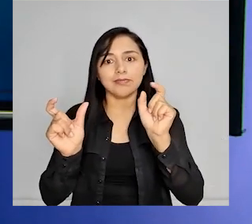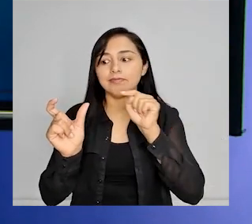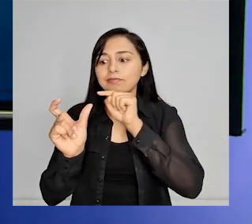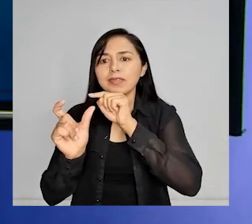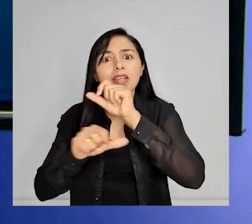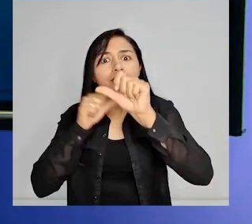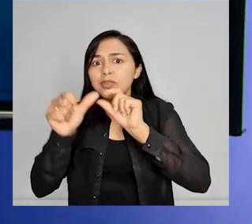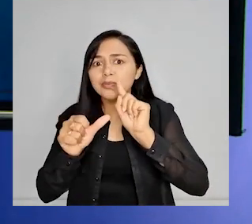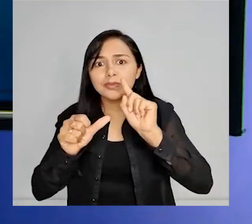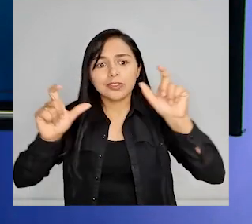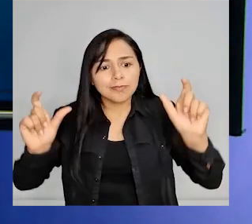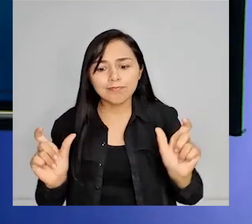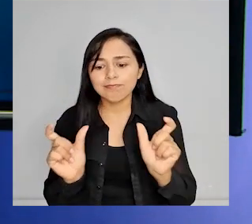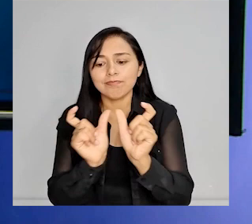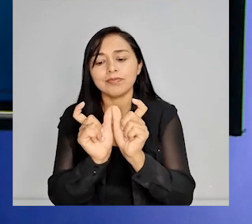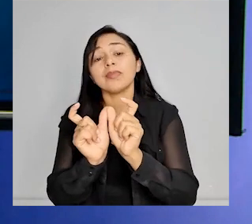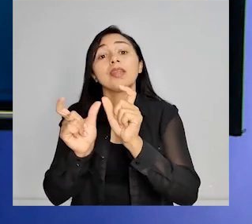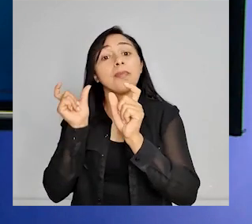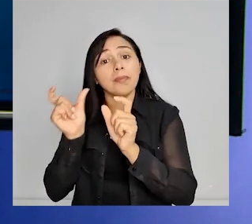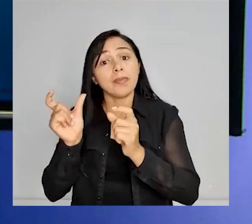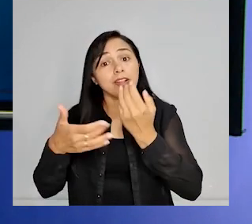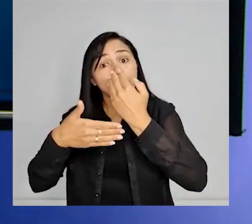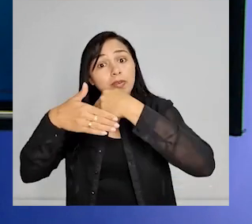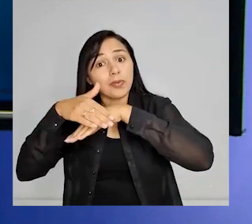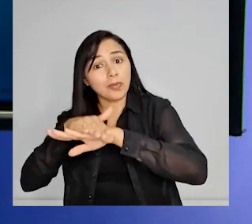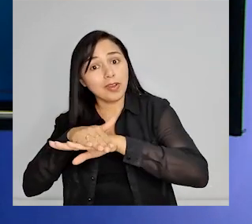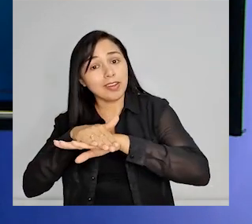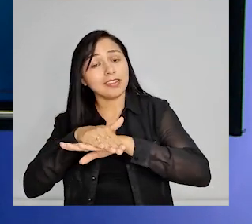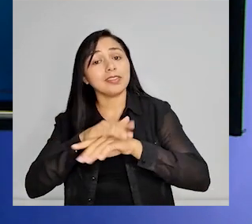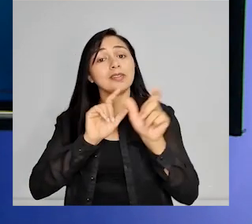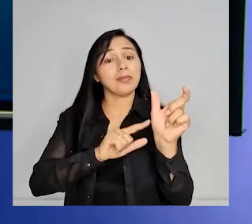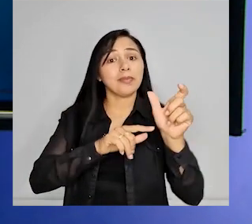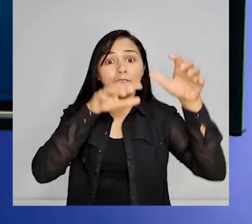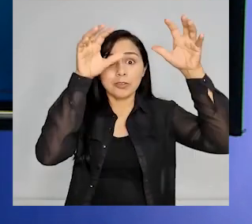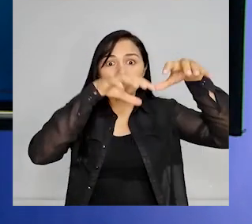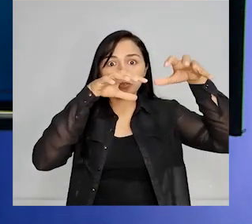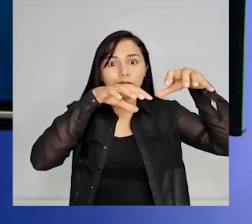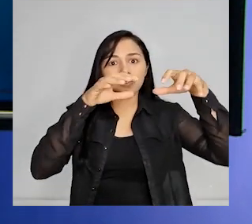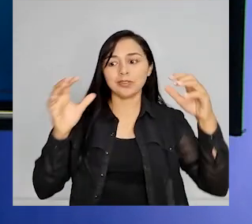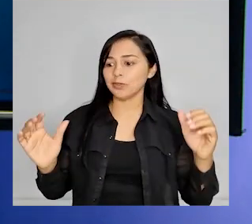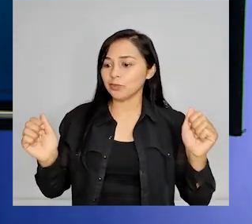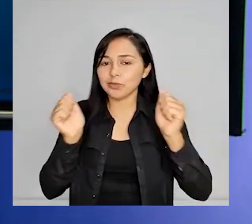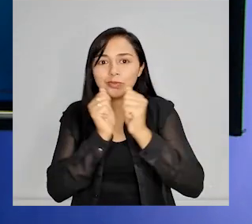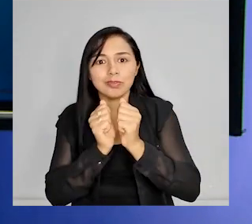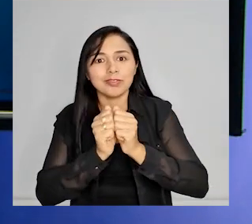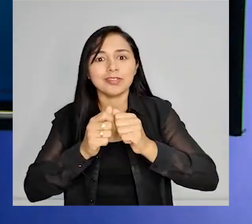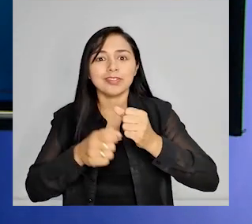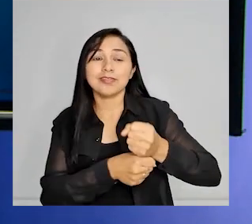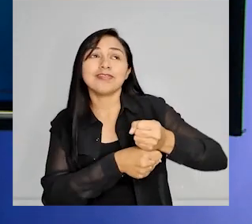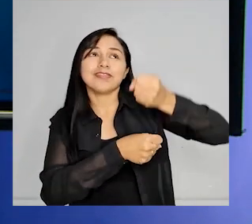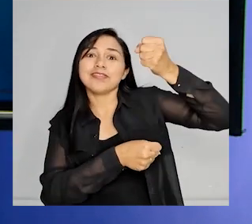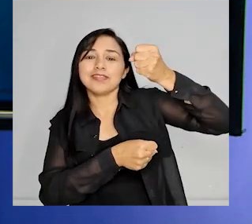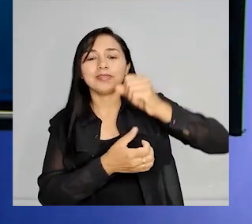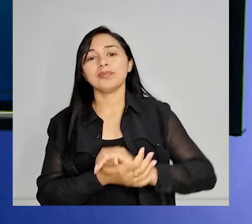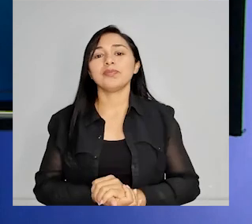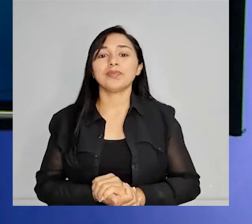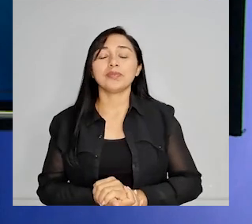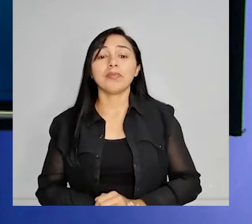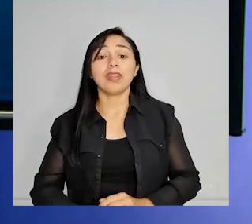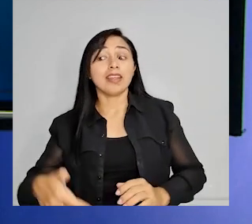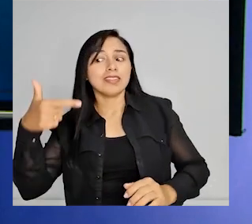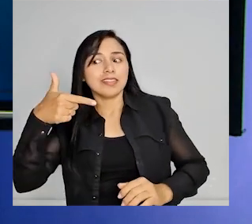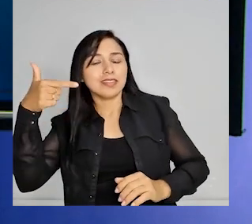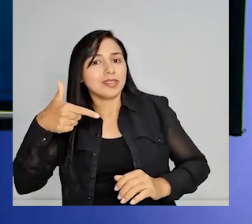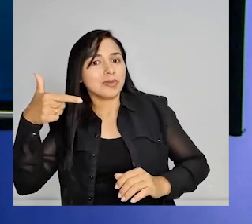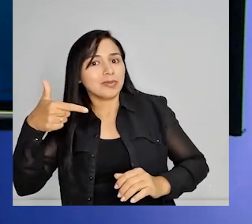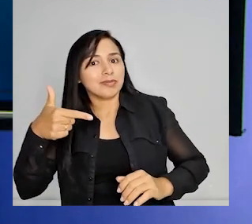A palavra guarda se uniu com a palavra chuva e formou guarda-chuva. Segunda se uniu com feira e